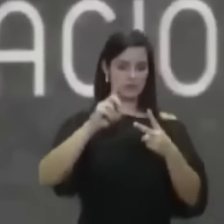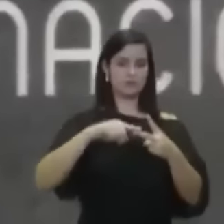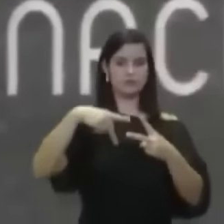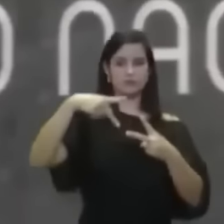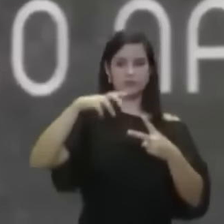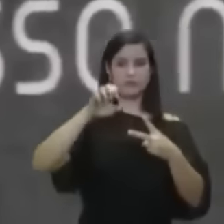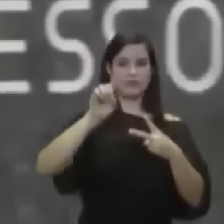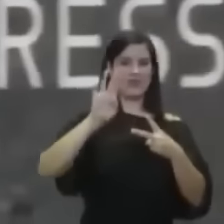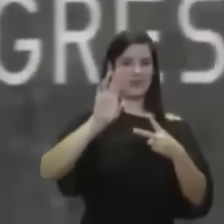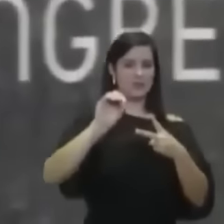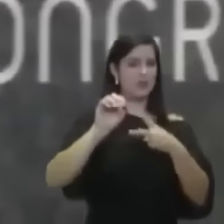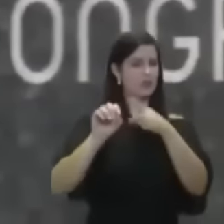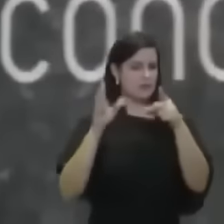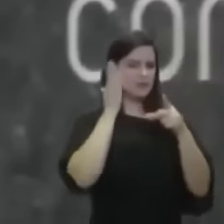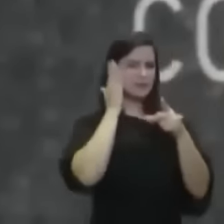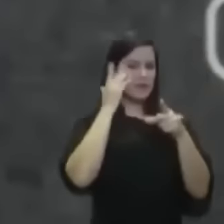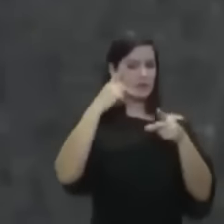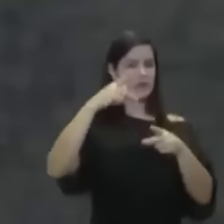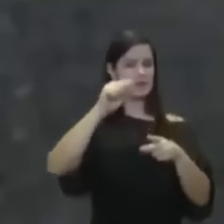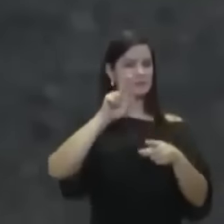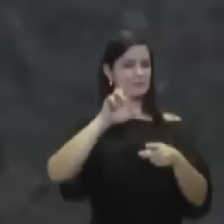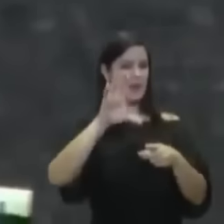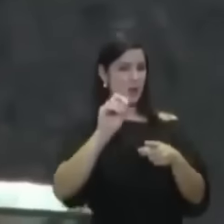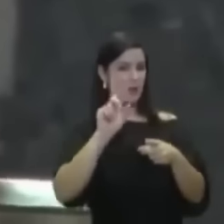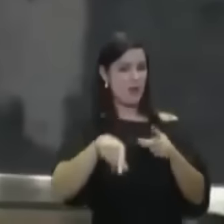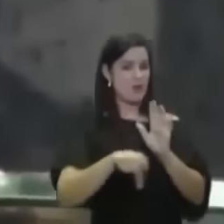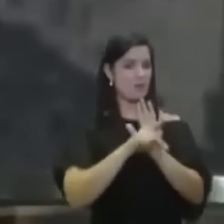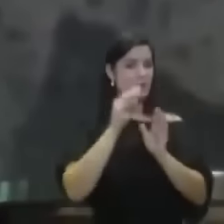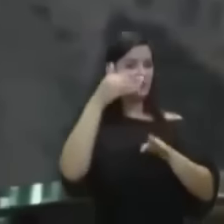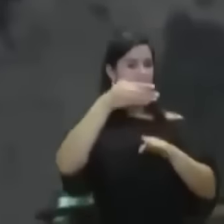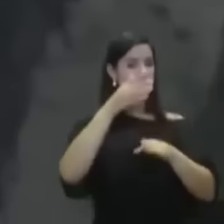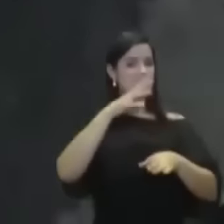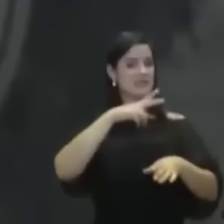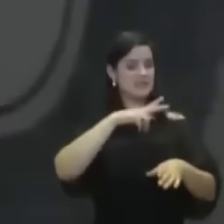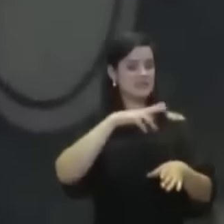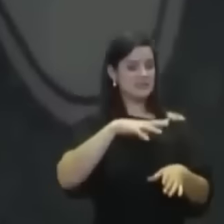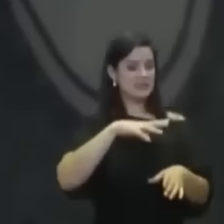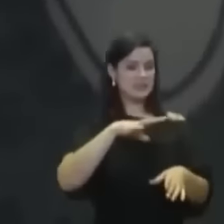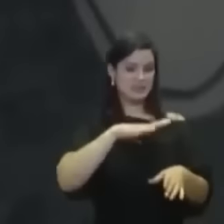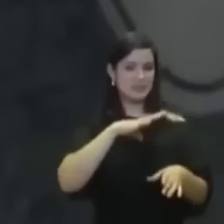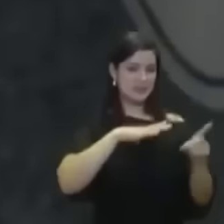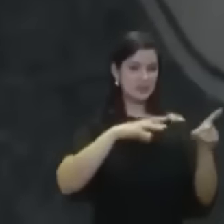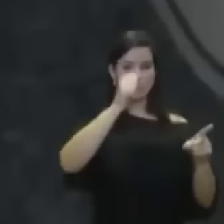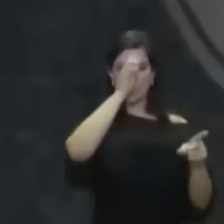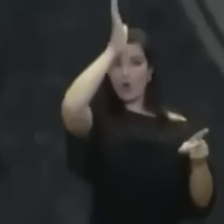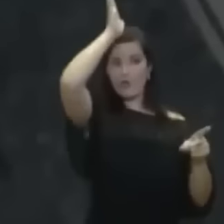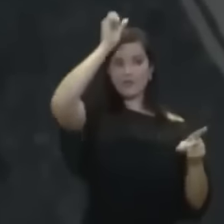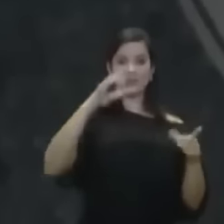Vocês bem sabem que Paulo era um cidadão romano. Se fosse hoje, tinha direito à cela especial.